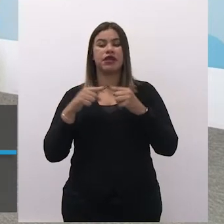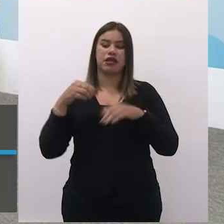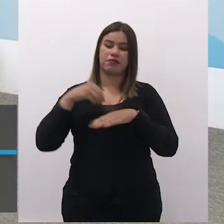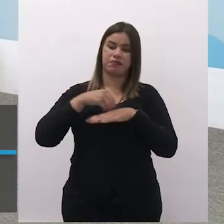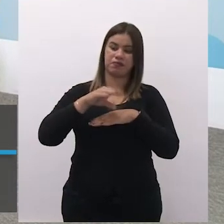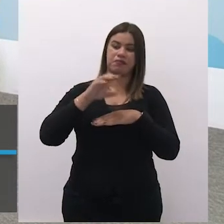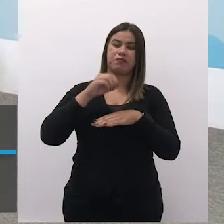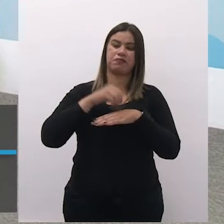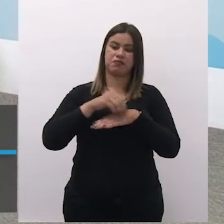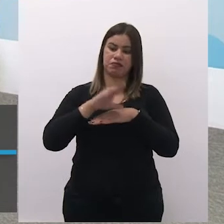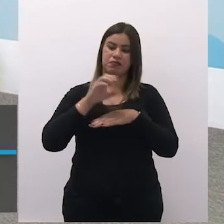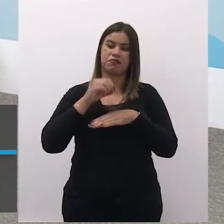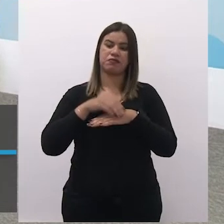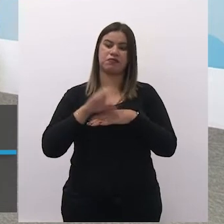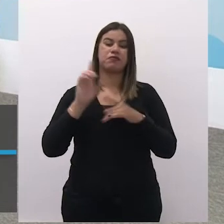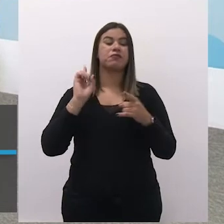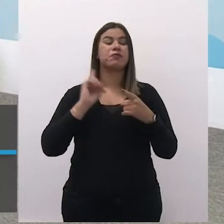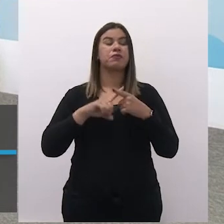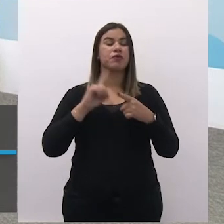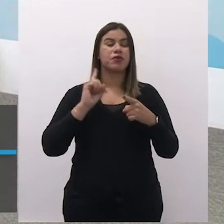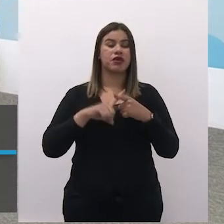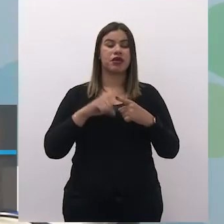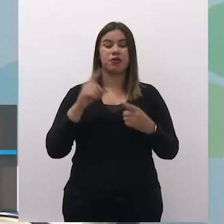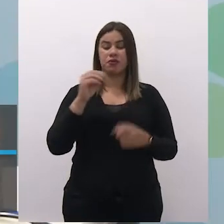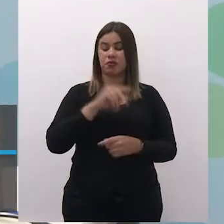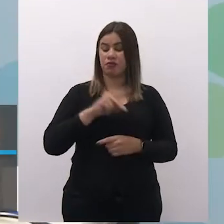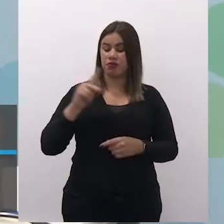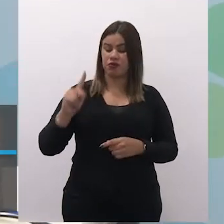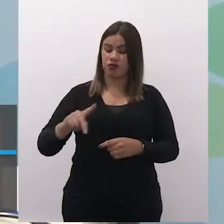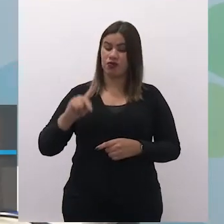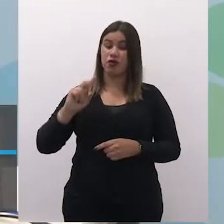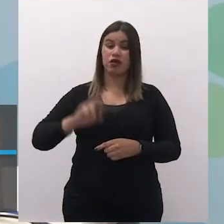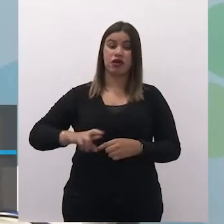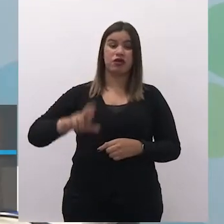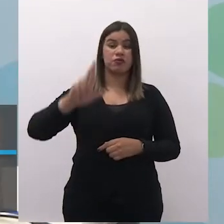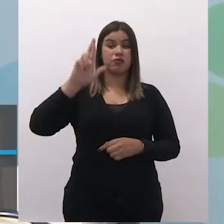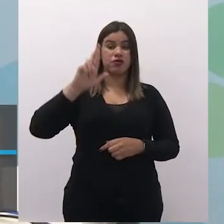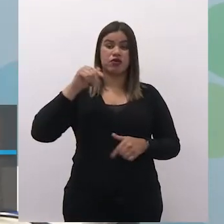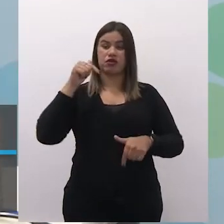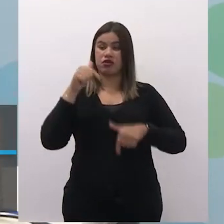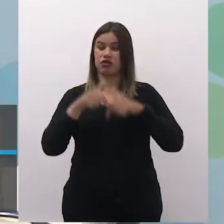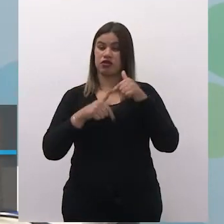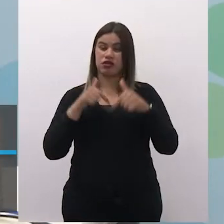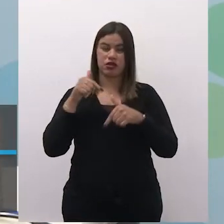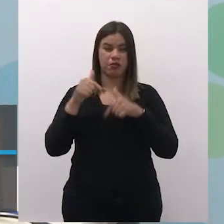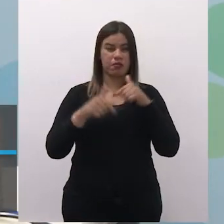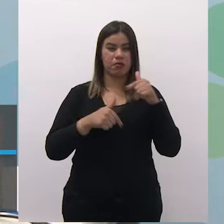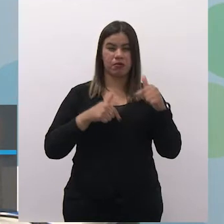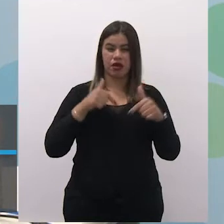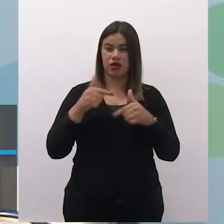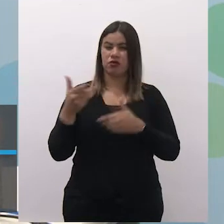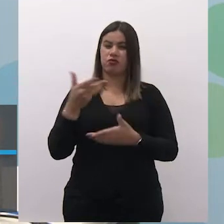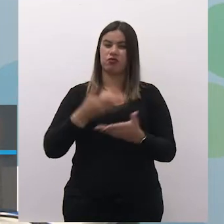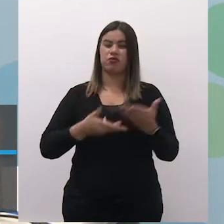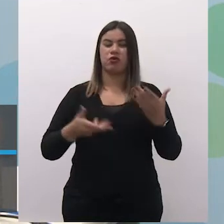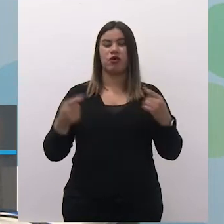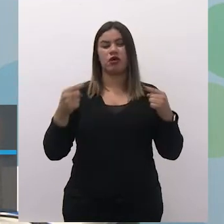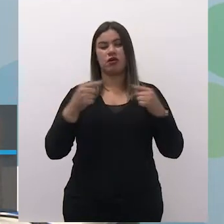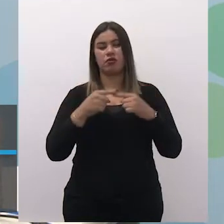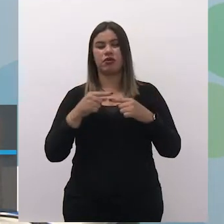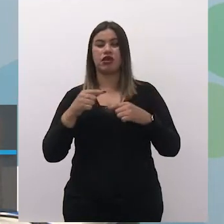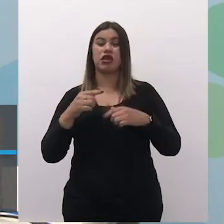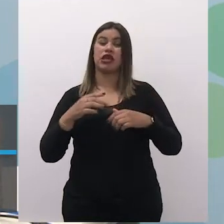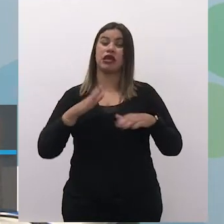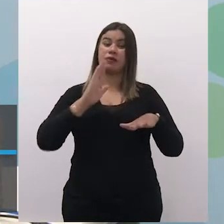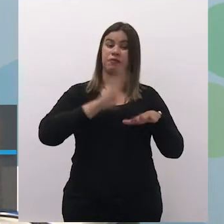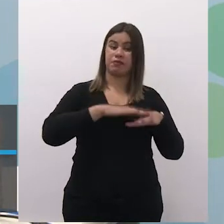orientador, porque o professor tem um papel fundamental no trabalho, né, dessa relação de efeito